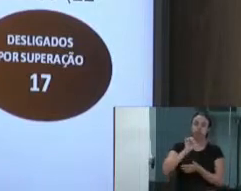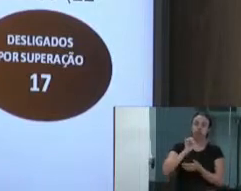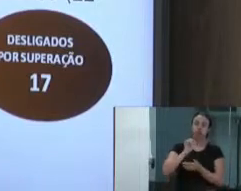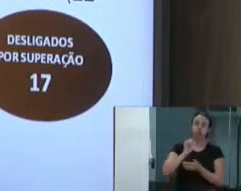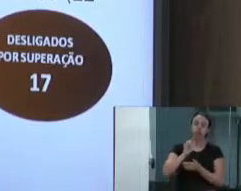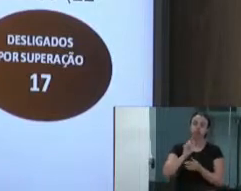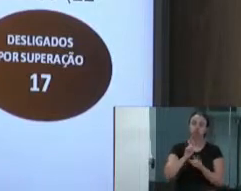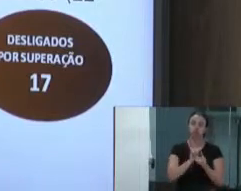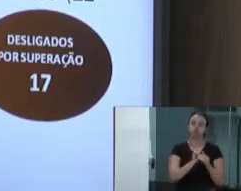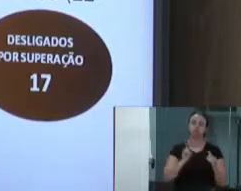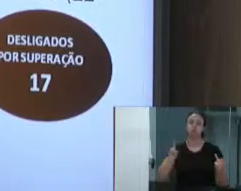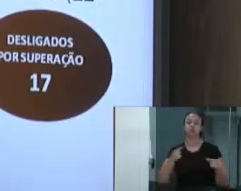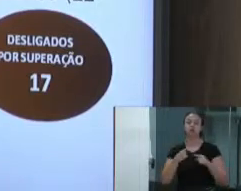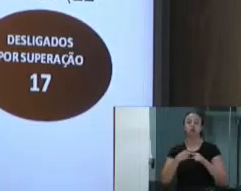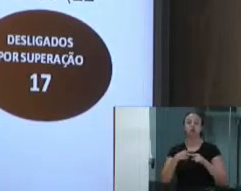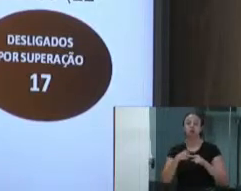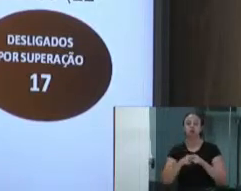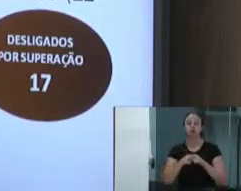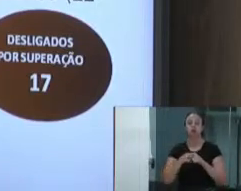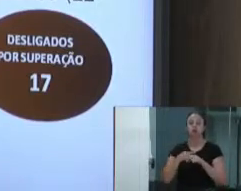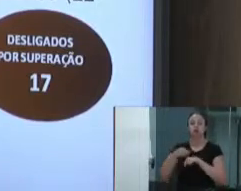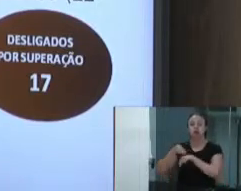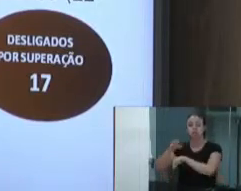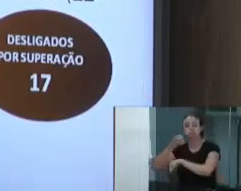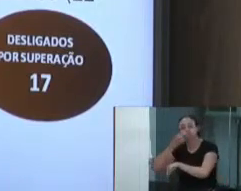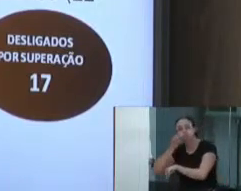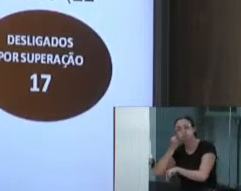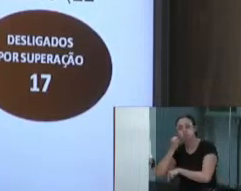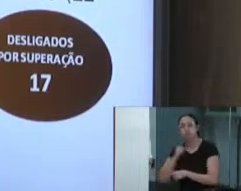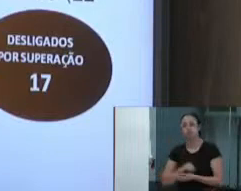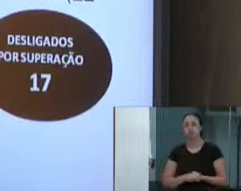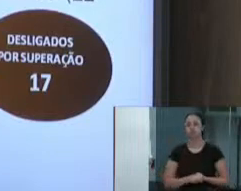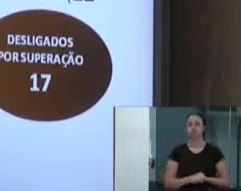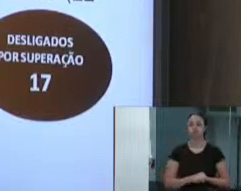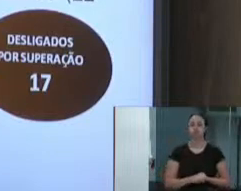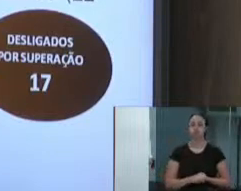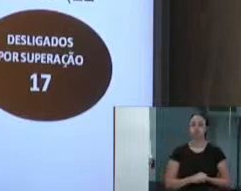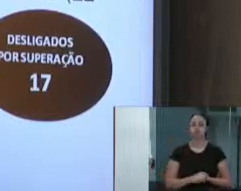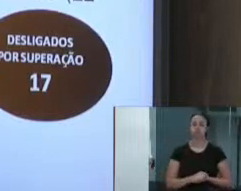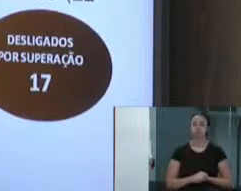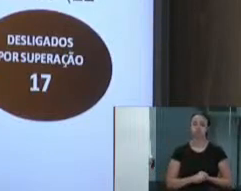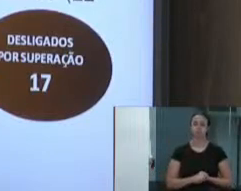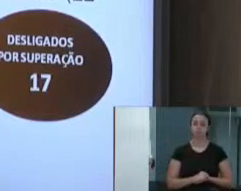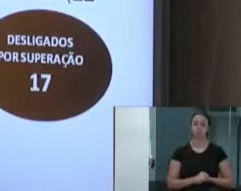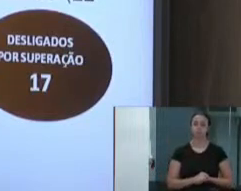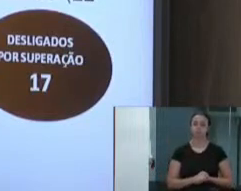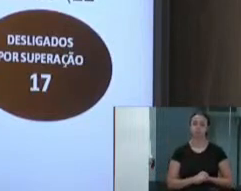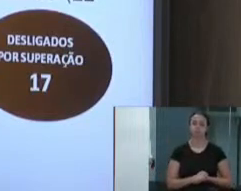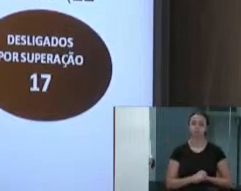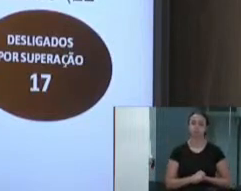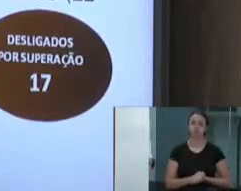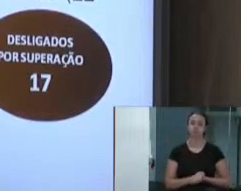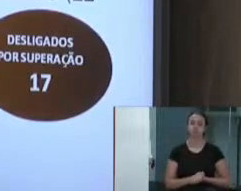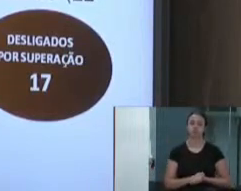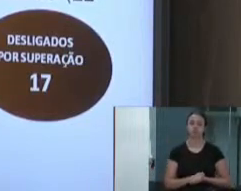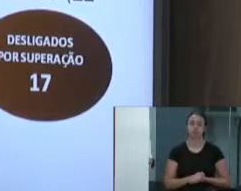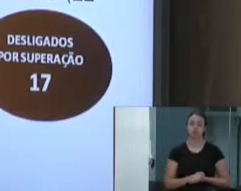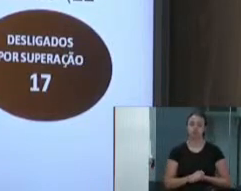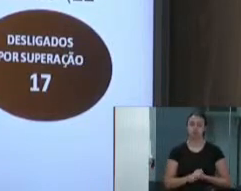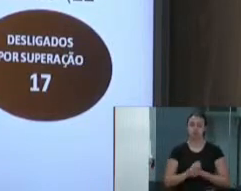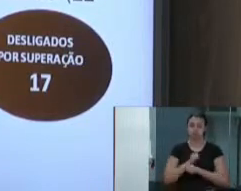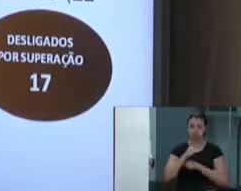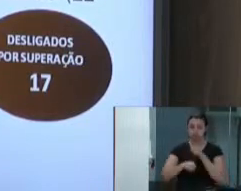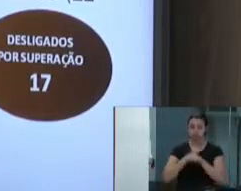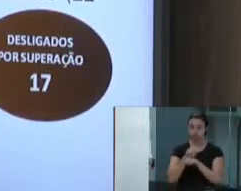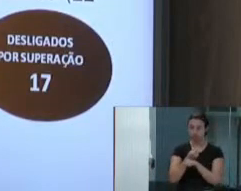desligados, né? Porque foram encaminhados também para adoção ou voltaram para a família de origem. Dos acolhimentos em